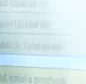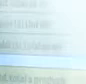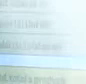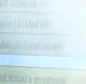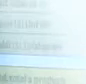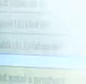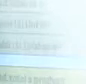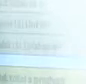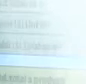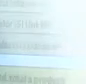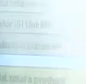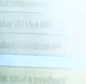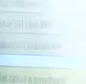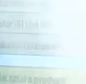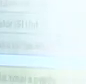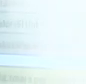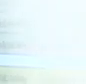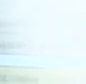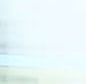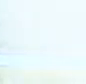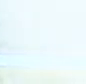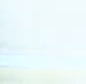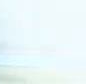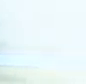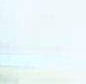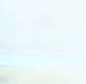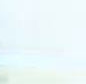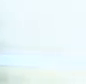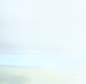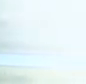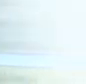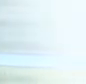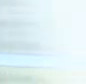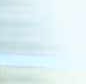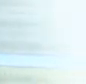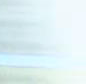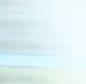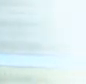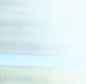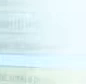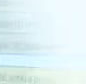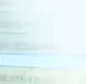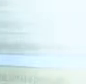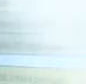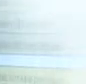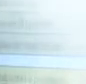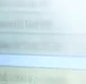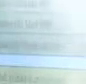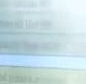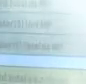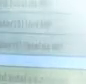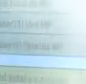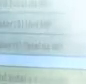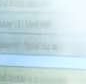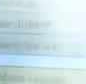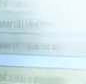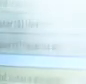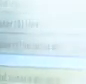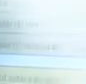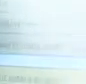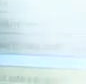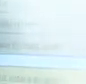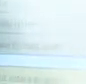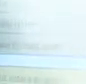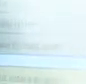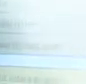ser diário, semanal, enfim, vai depender da necessidade do orçamento. Então, são duas coisas diferentes. Ó,